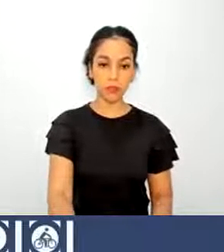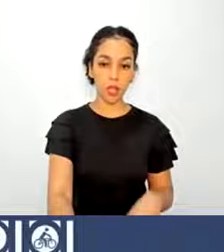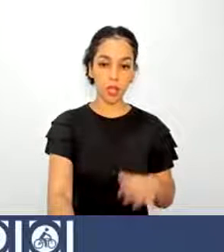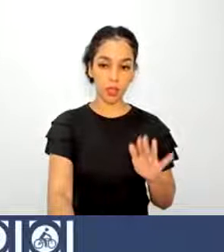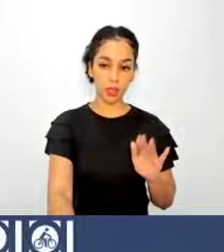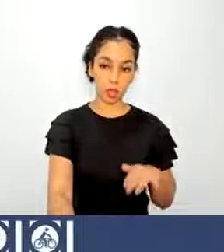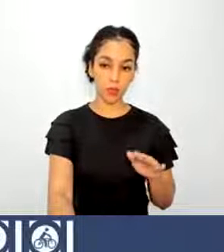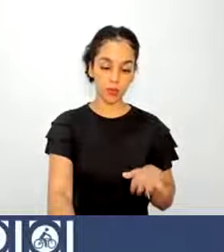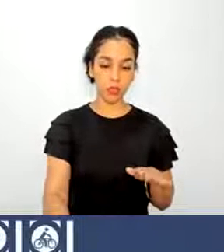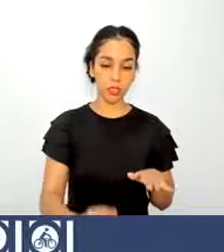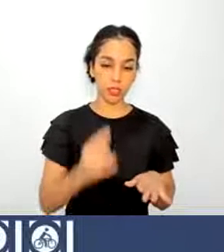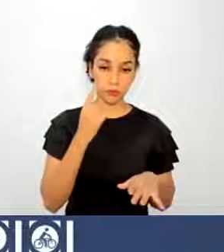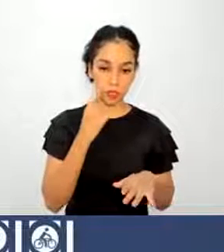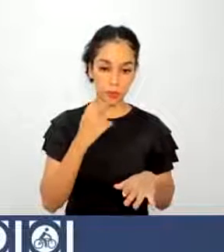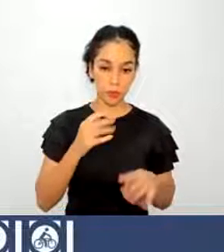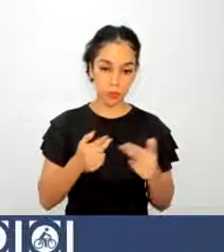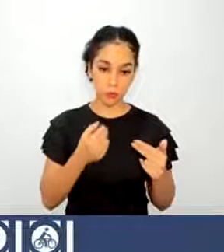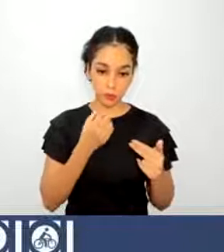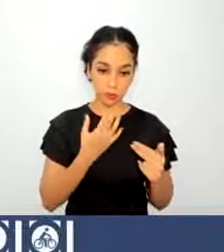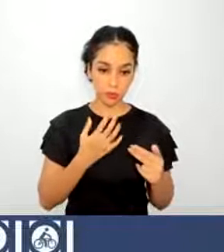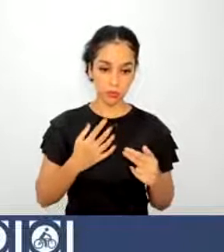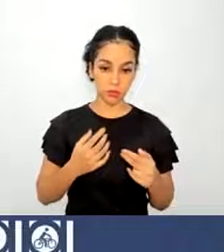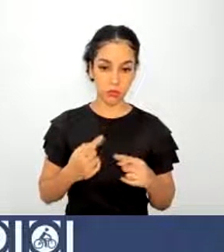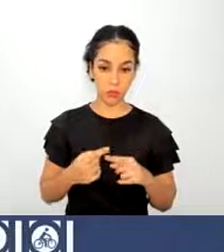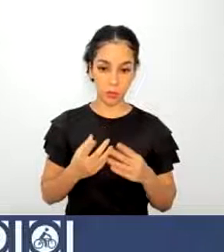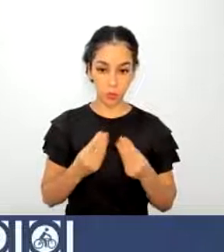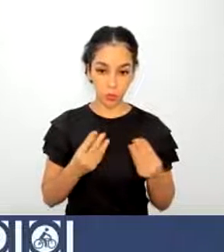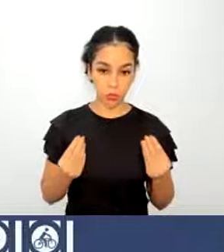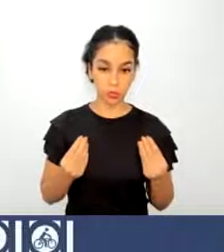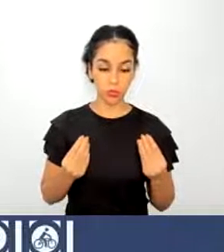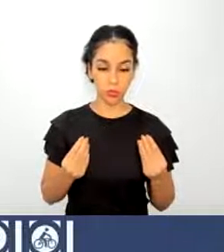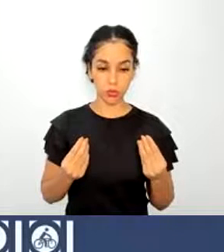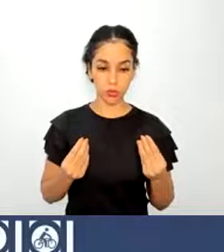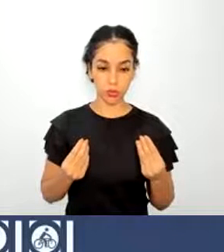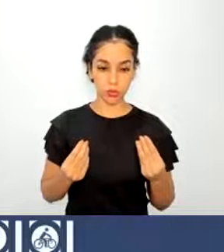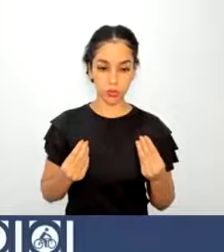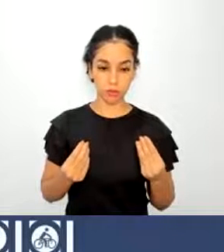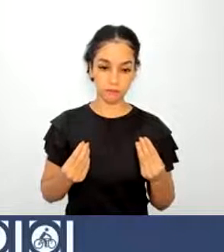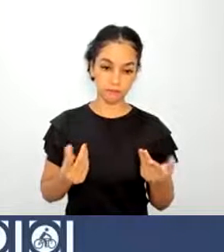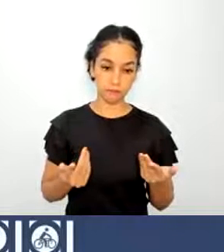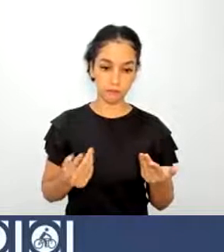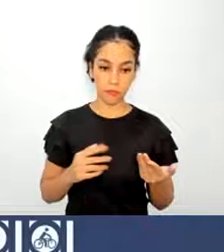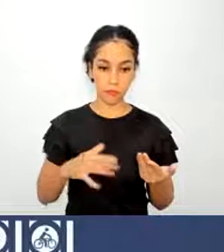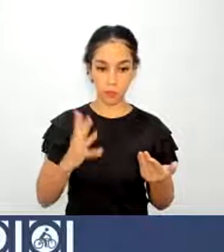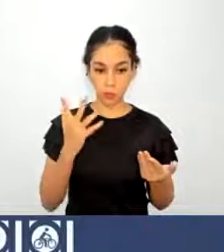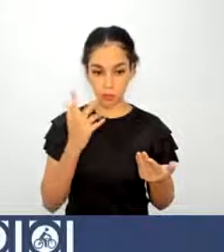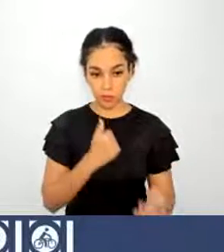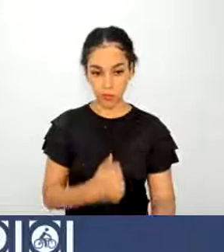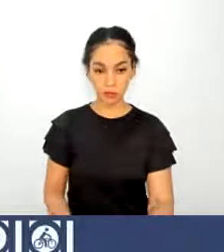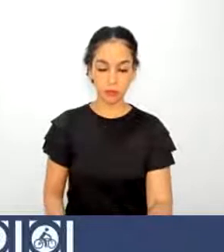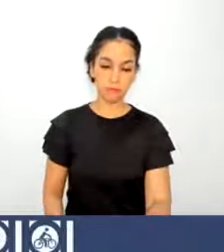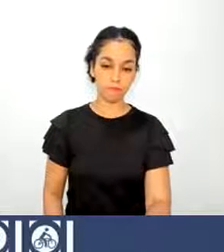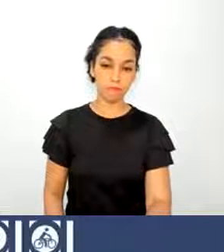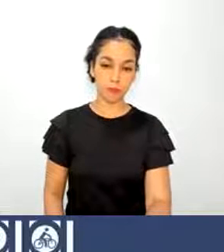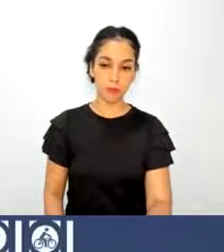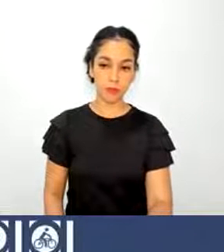benefícios. E ruas muito residenciais, provavelmente não vai... Sim, você vai ficar mais bonito,